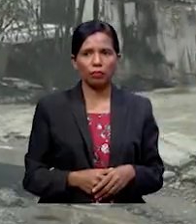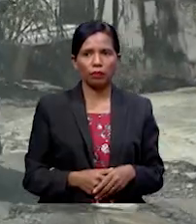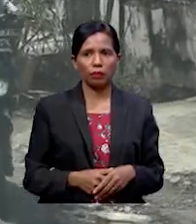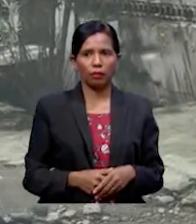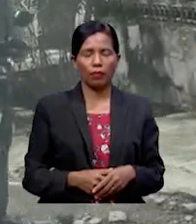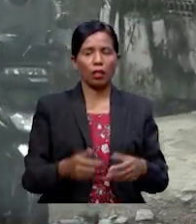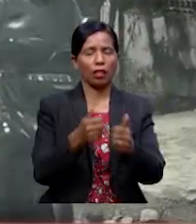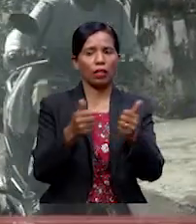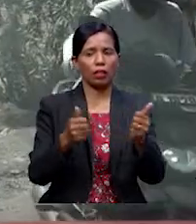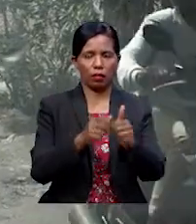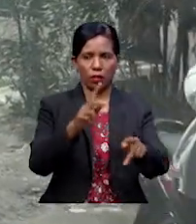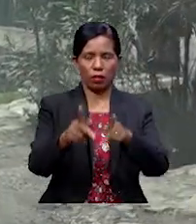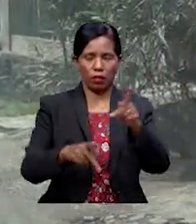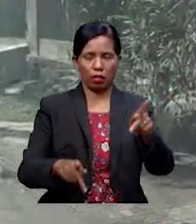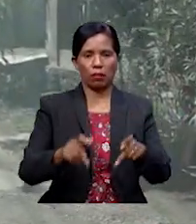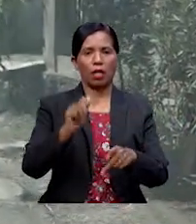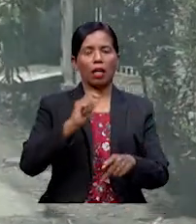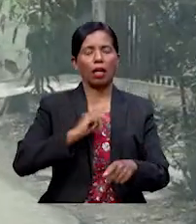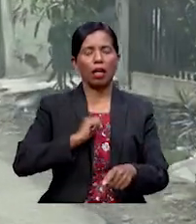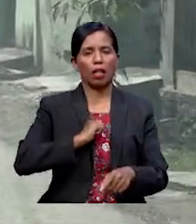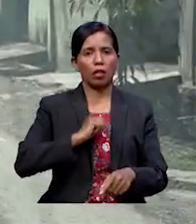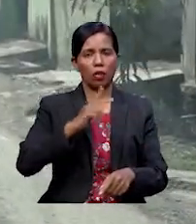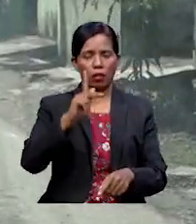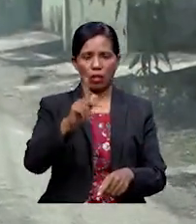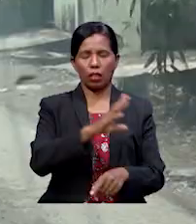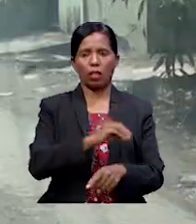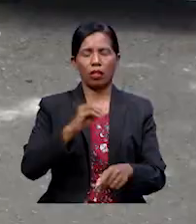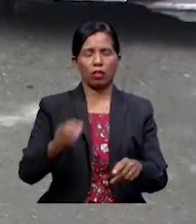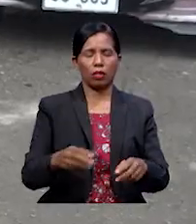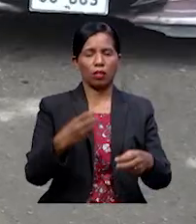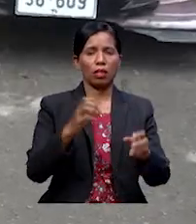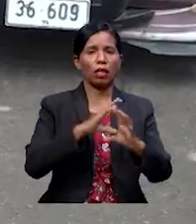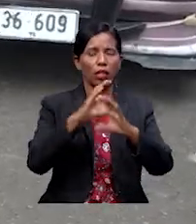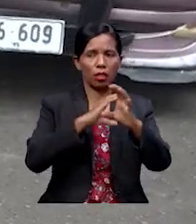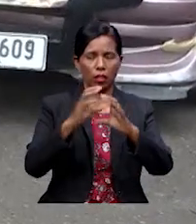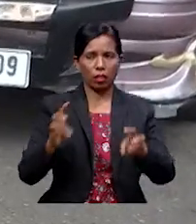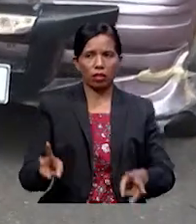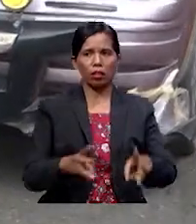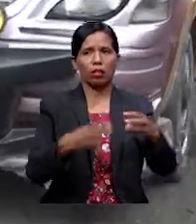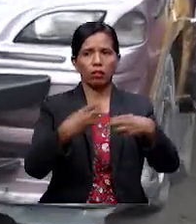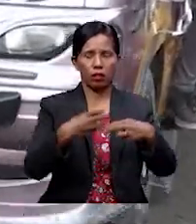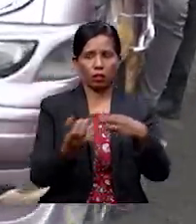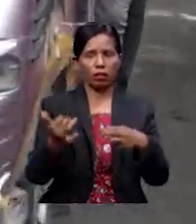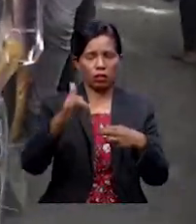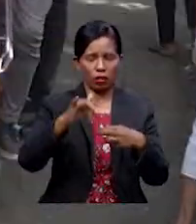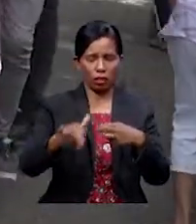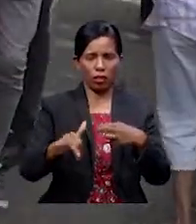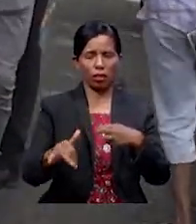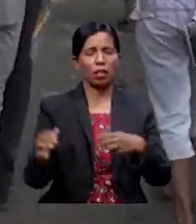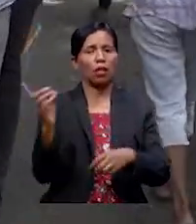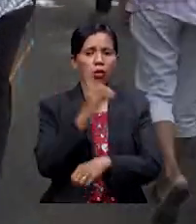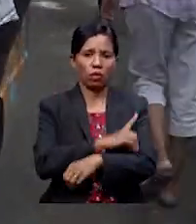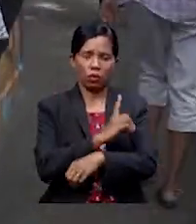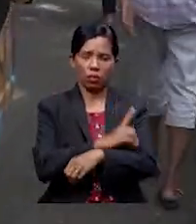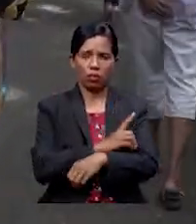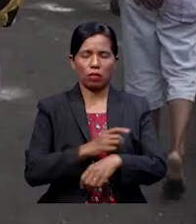Autoridade local, comunidade Ailo Clara, no motorista Sira preocupa com a condição em estrada, neve dificulta ser no movimento lor-loron. Também